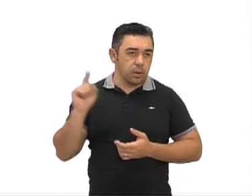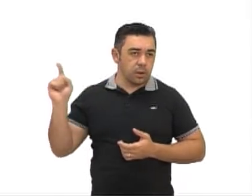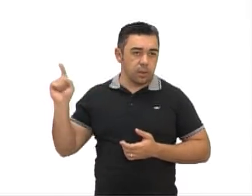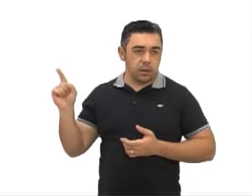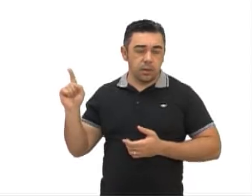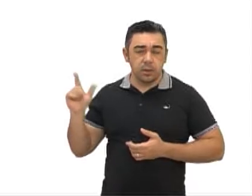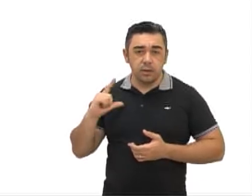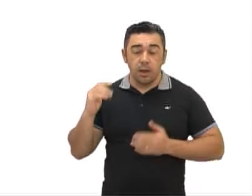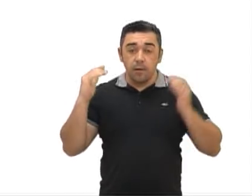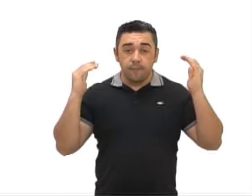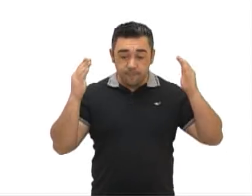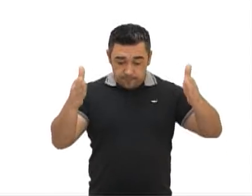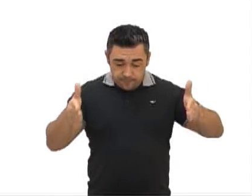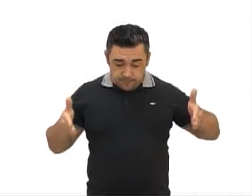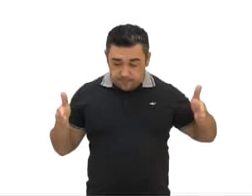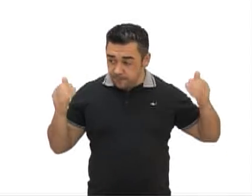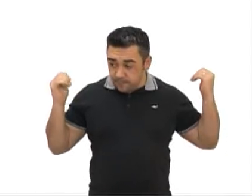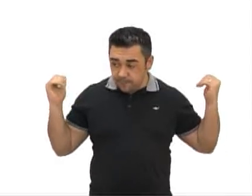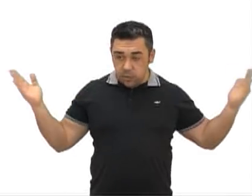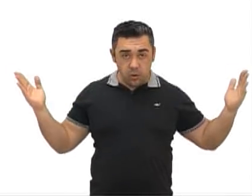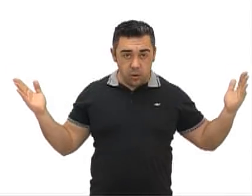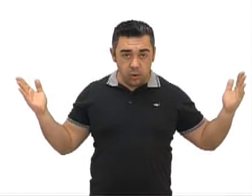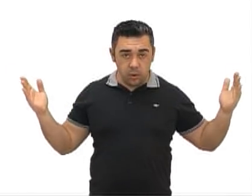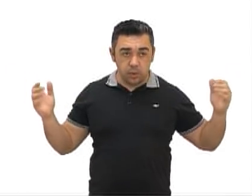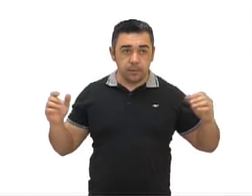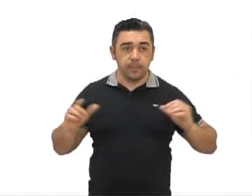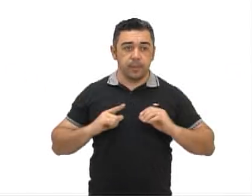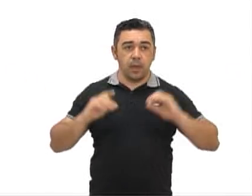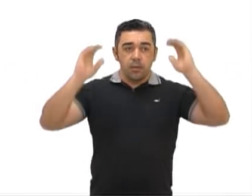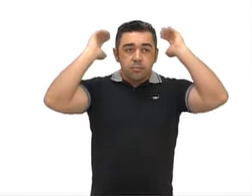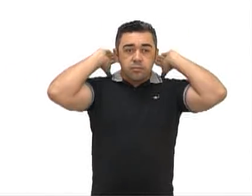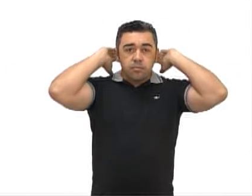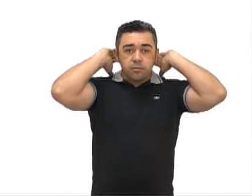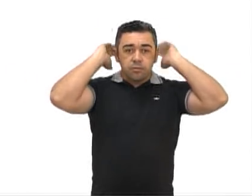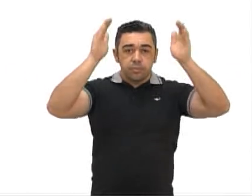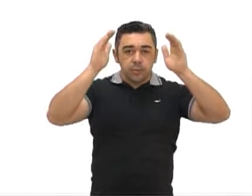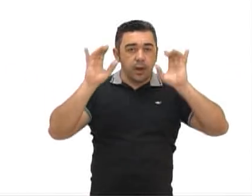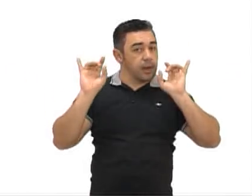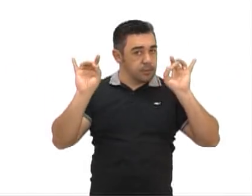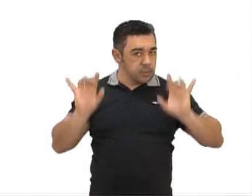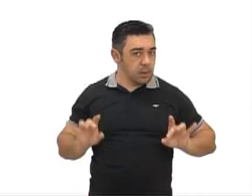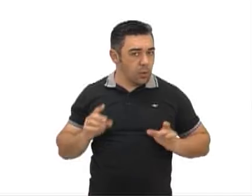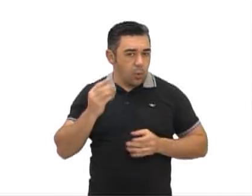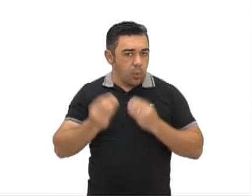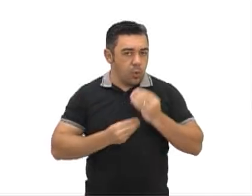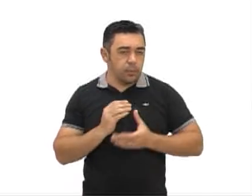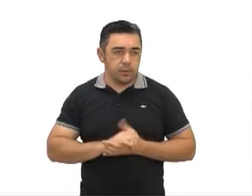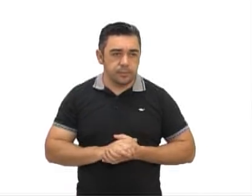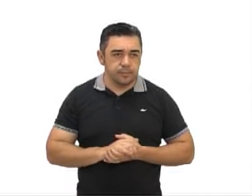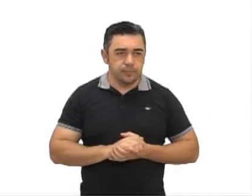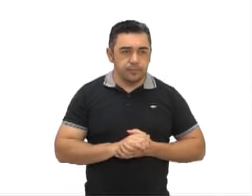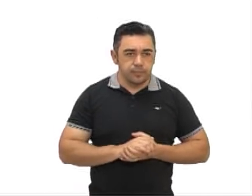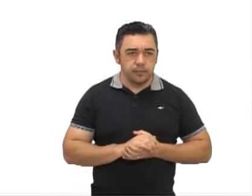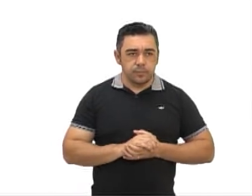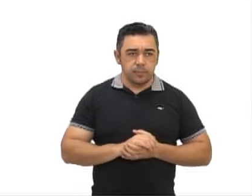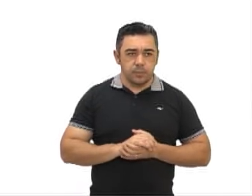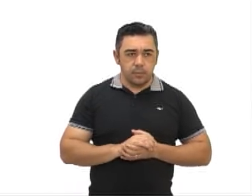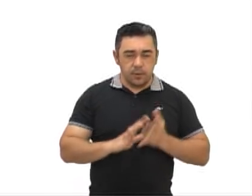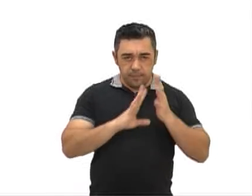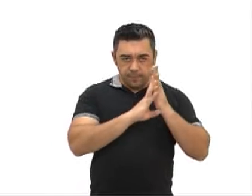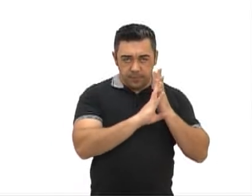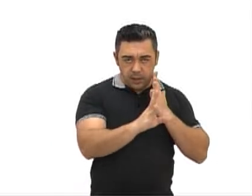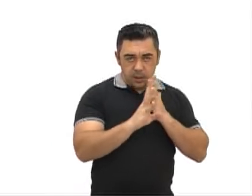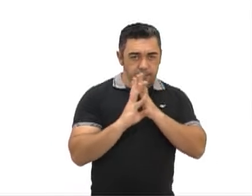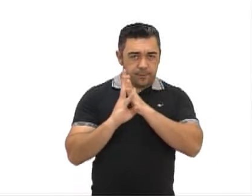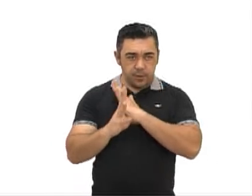quando a bola sai pela lateral. A cobrança de lateral, ela é um pouco especial, tá? São formadas duas filas